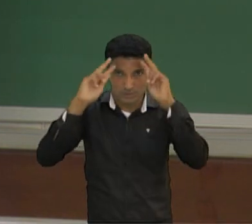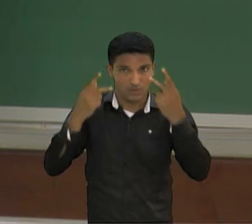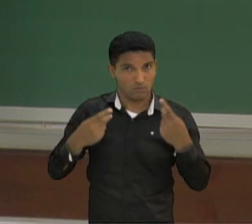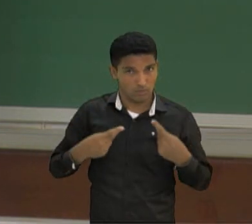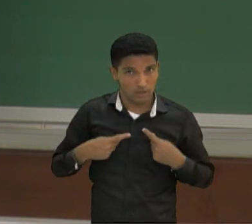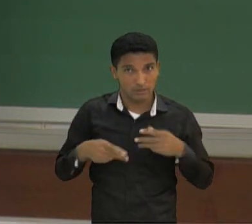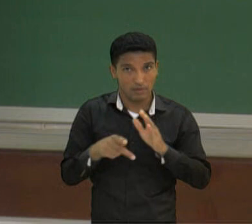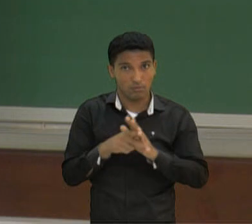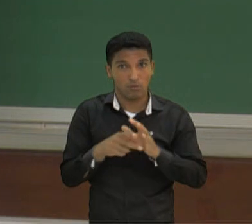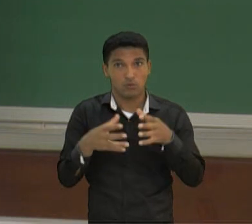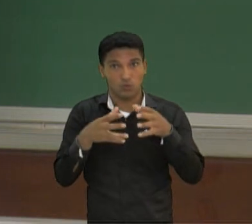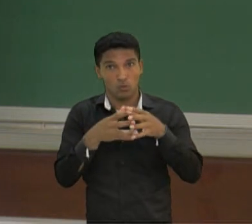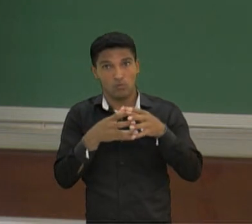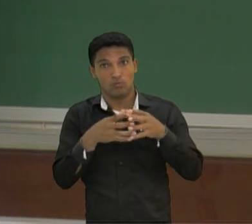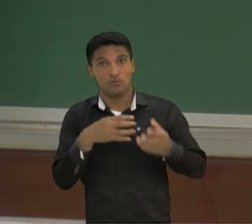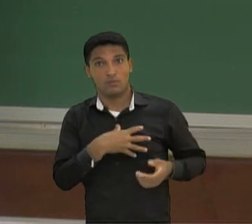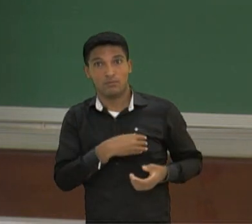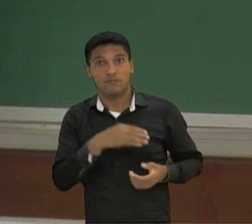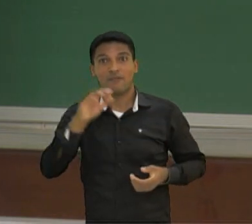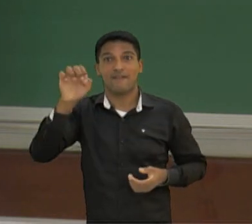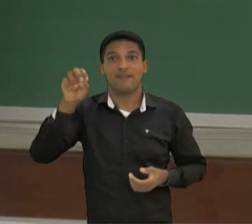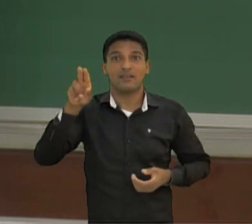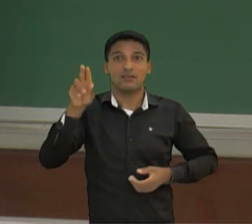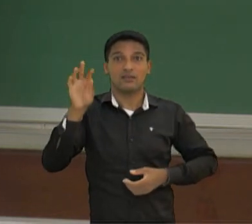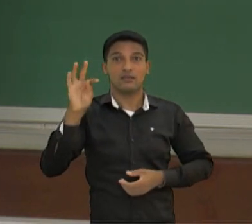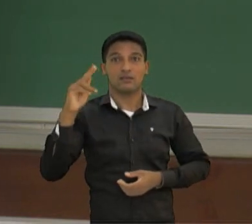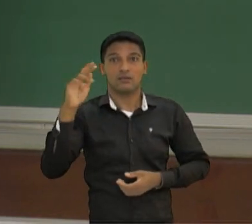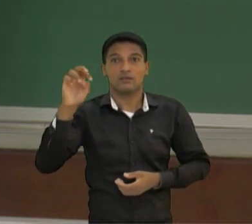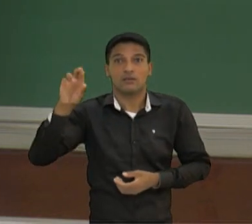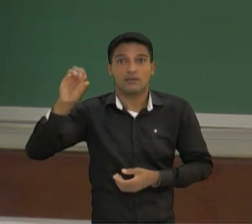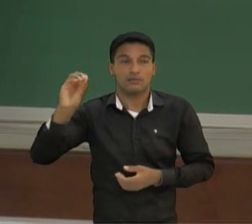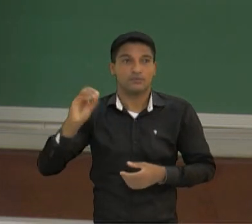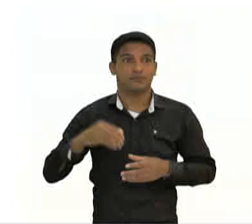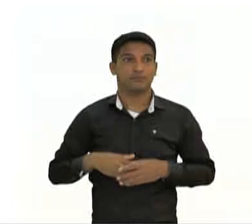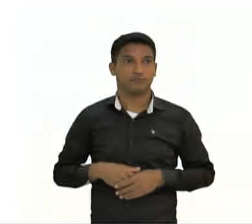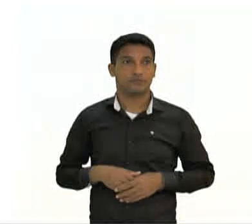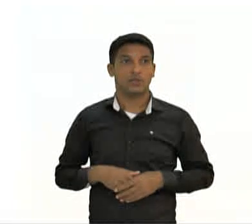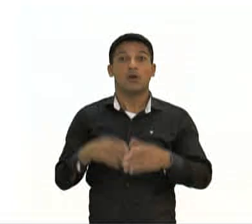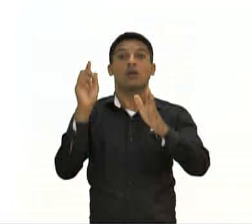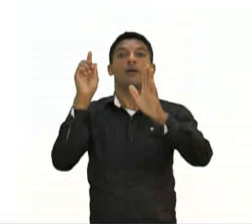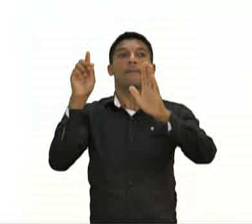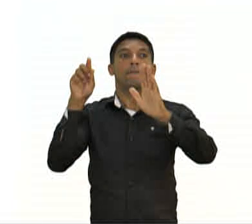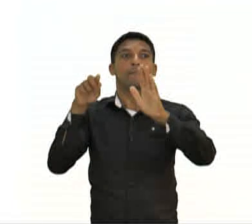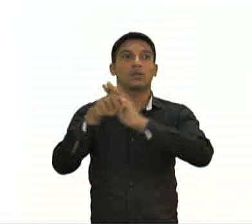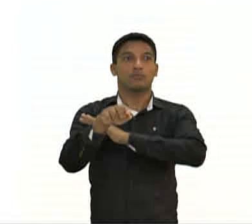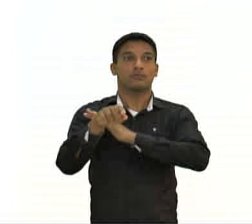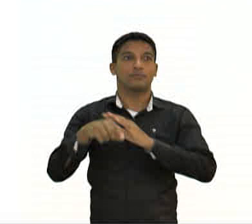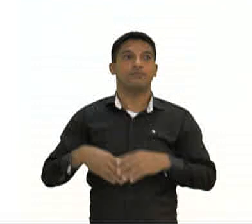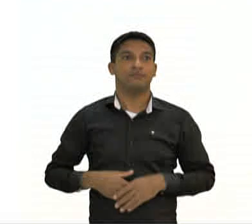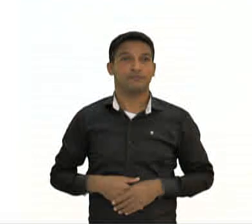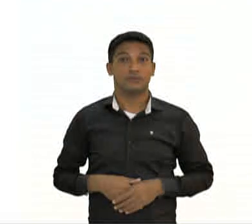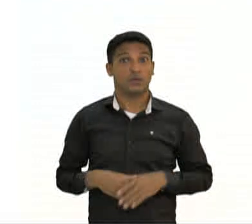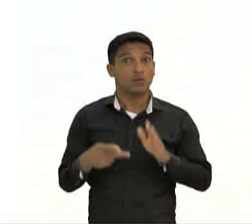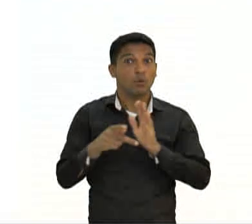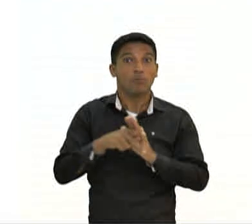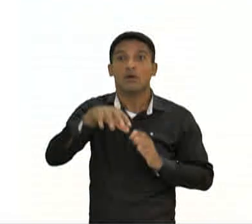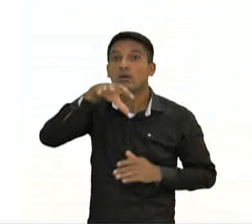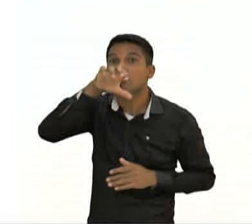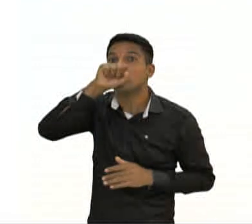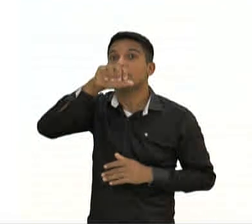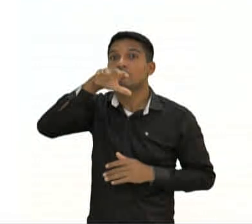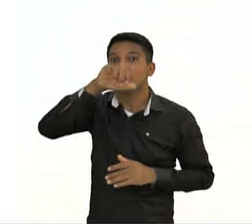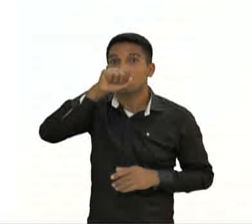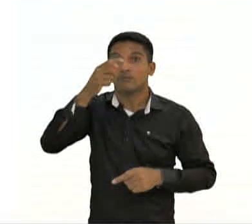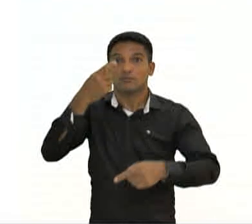Nosso quiz, segundo quiz. Sistema respiratório e circulatório são interligados pelo processo da hematose, que consiste na troca de gases nos